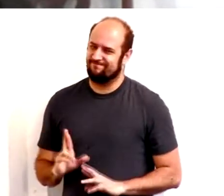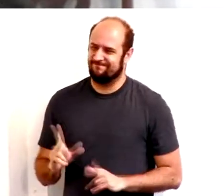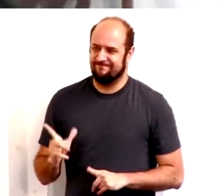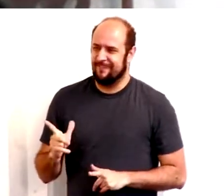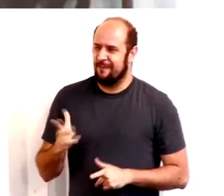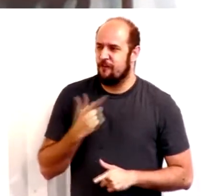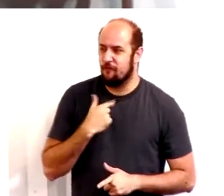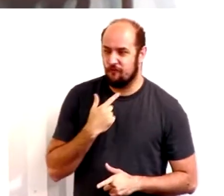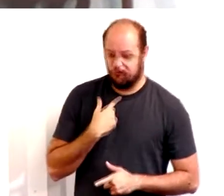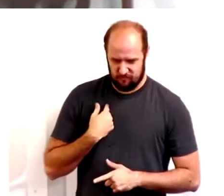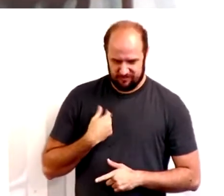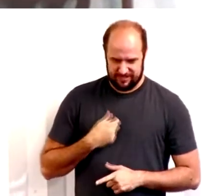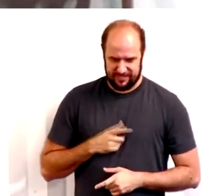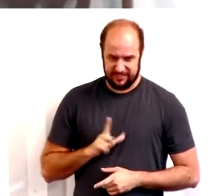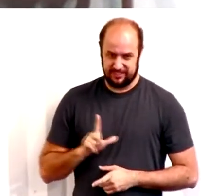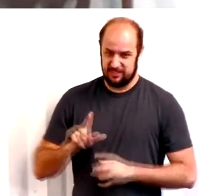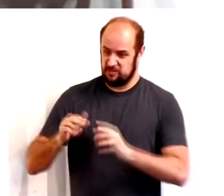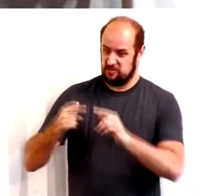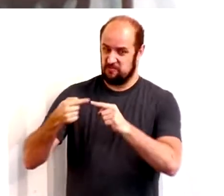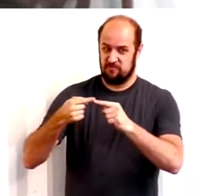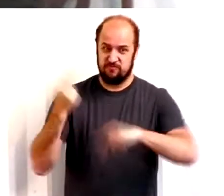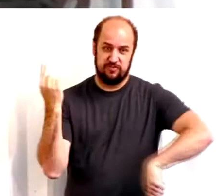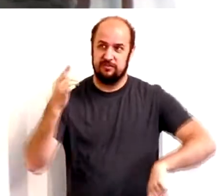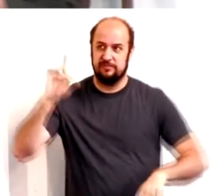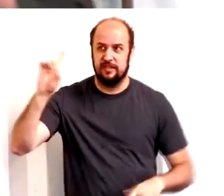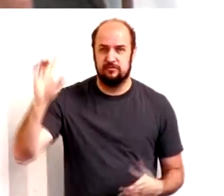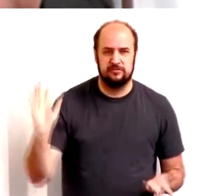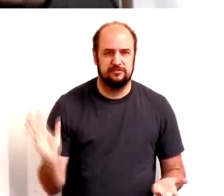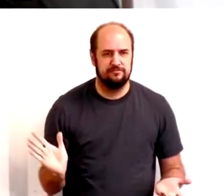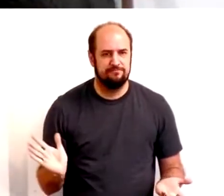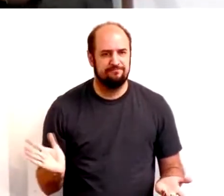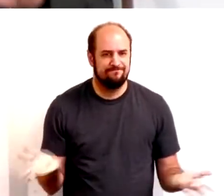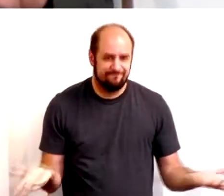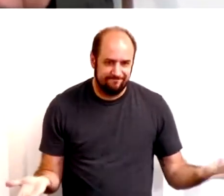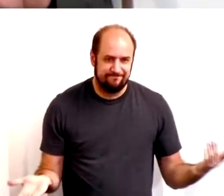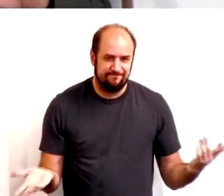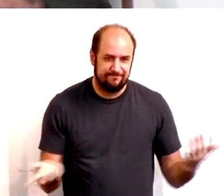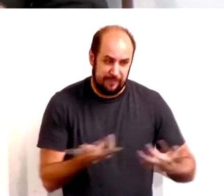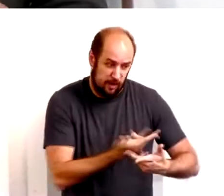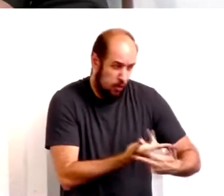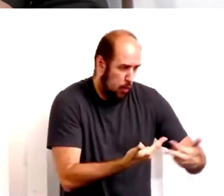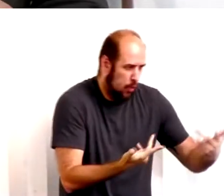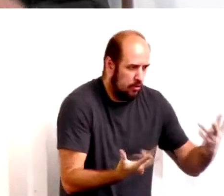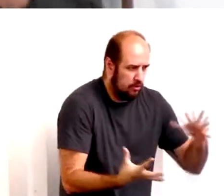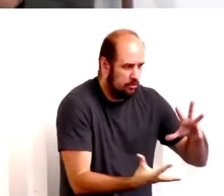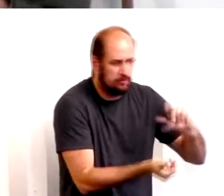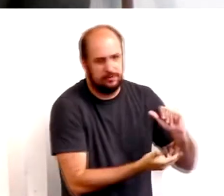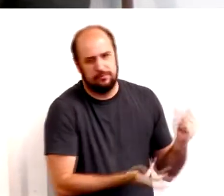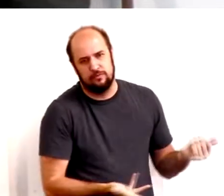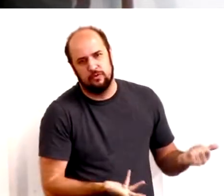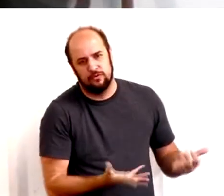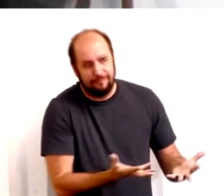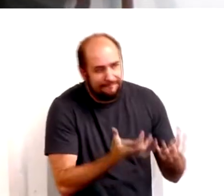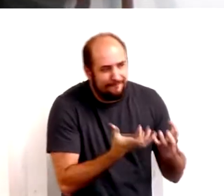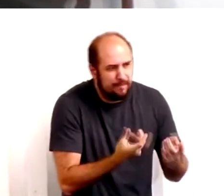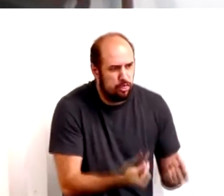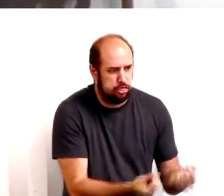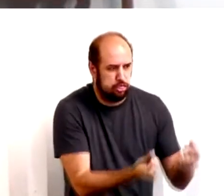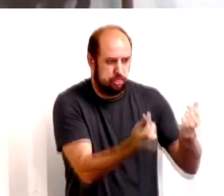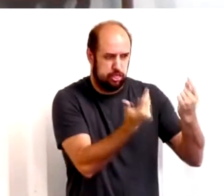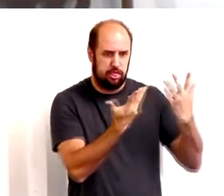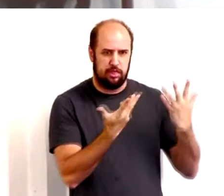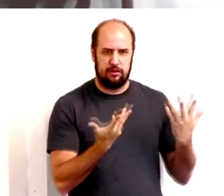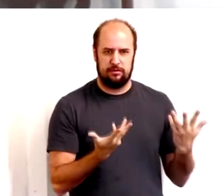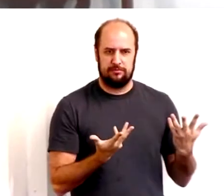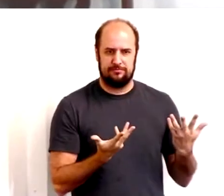um prazer que não é no Senhor, mas é um prazer que é em coisas, em ter, no